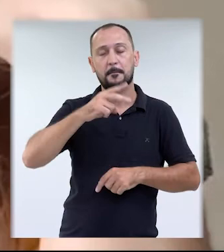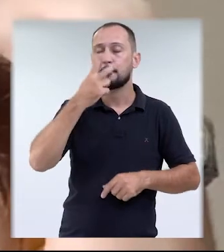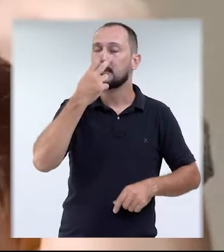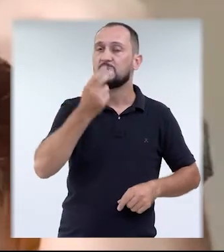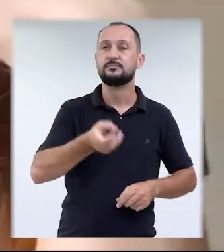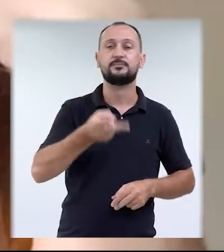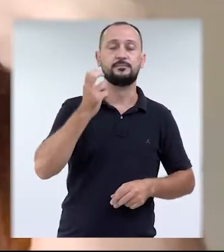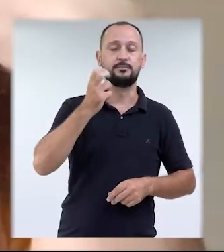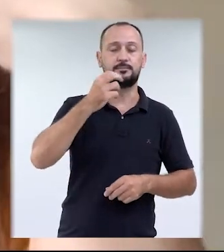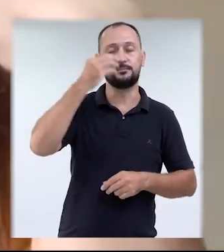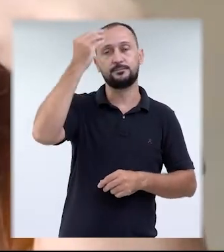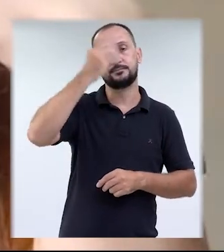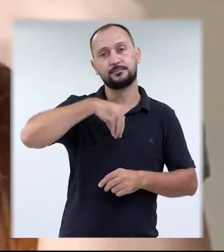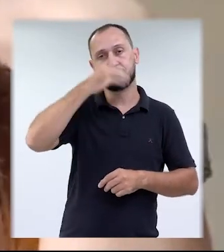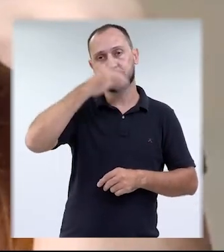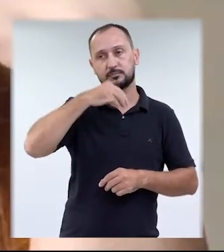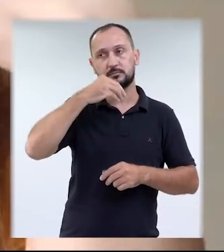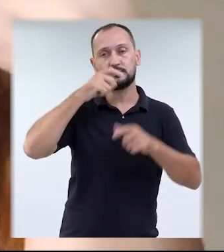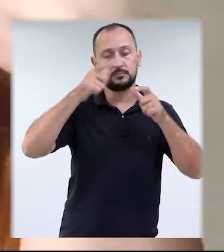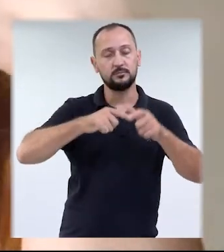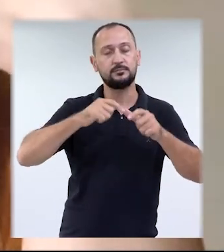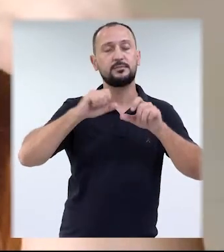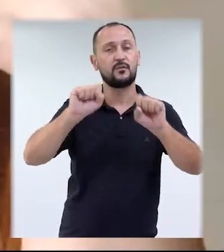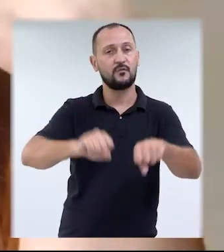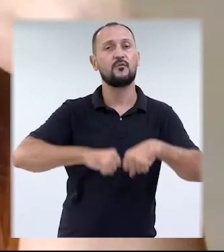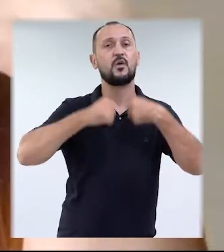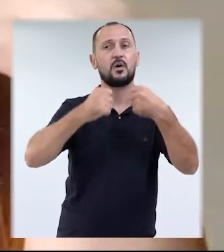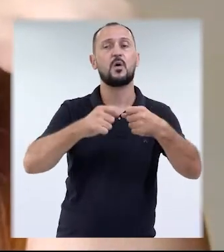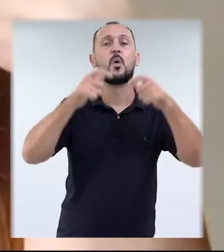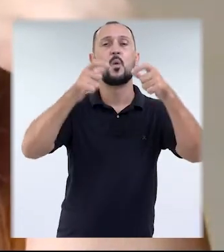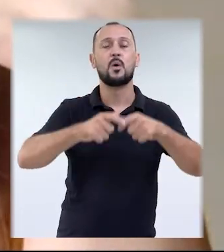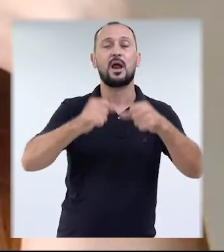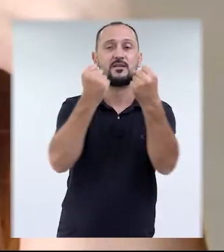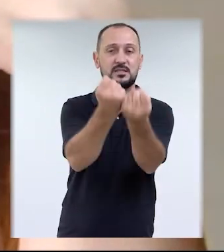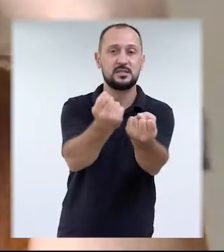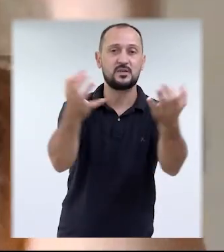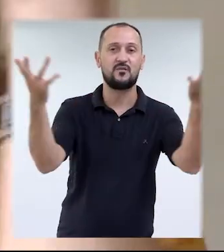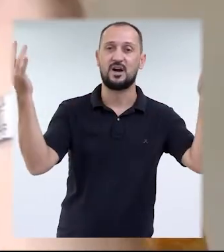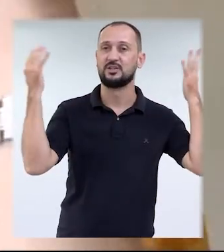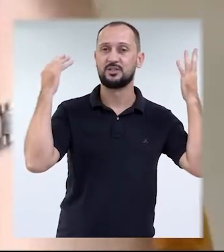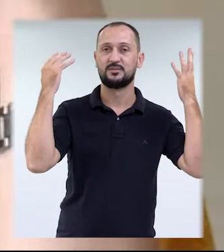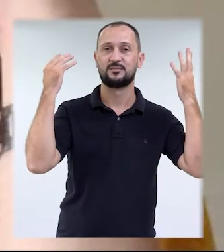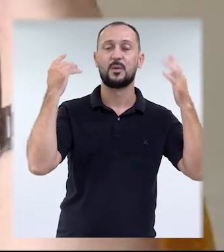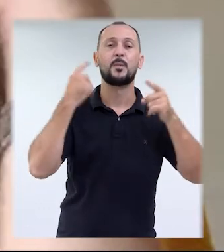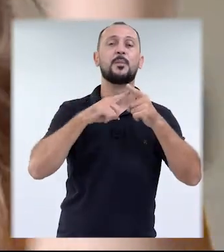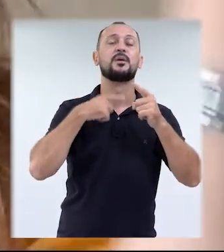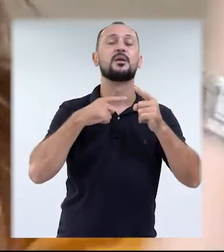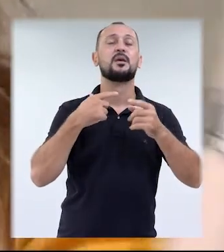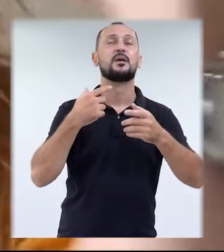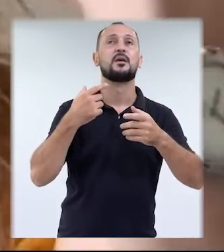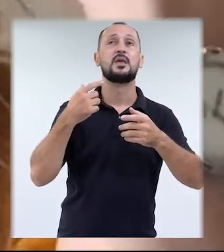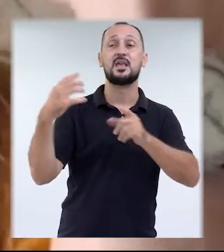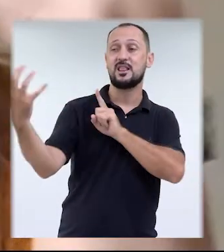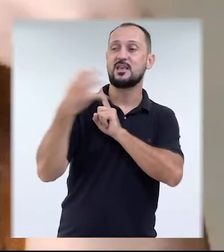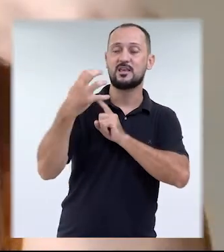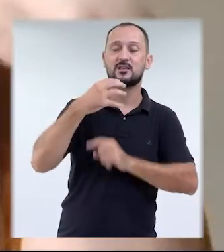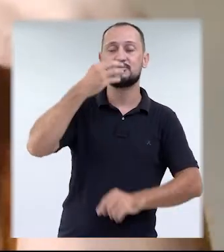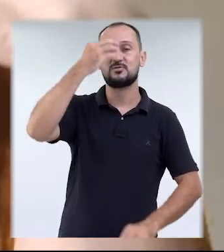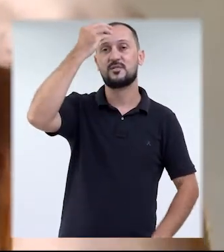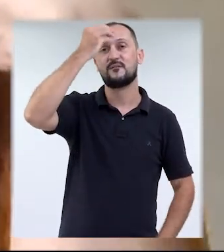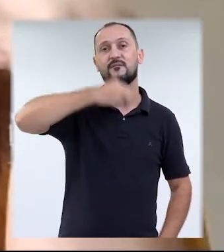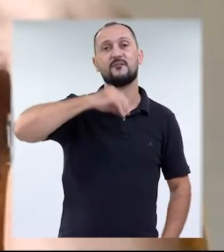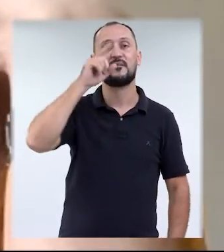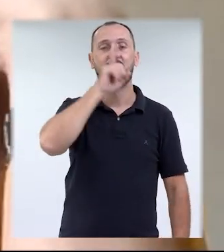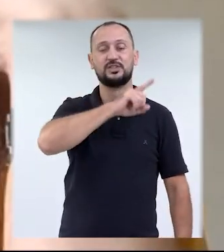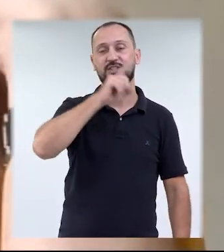como frágil, ele é o lugar que nos fortalece, ele é esse lugar selvagem, porque ele nos fragiliza, na verdade,